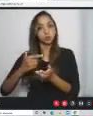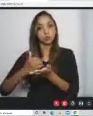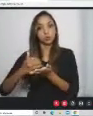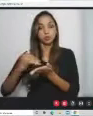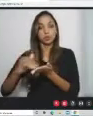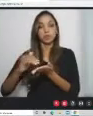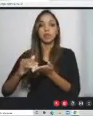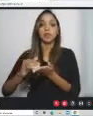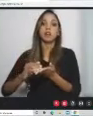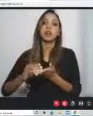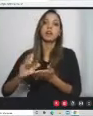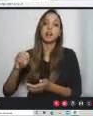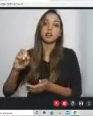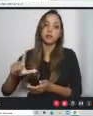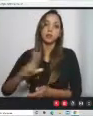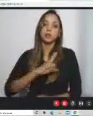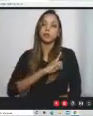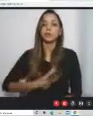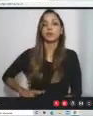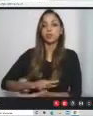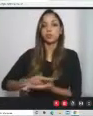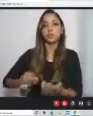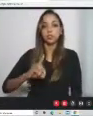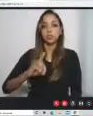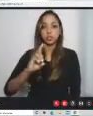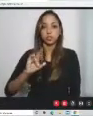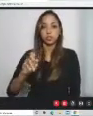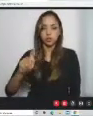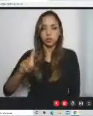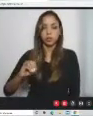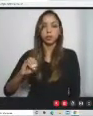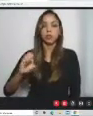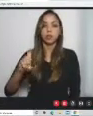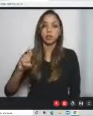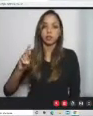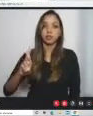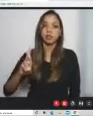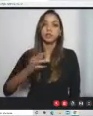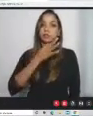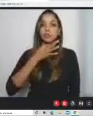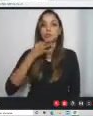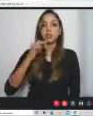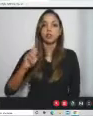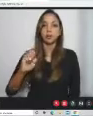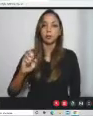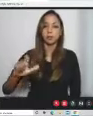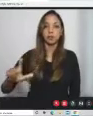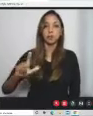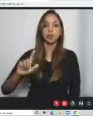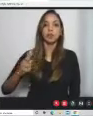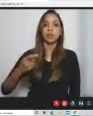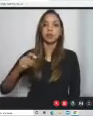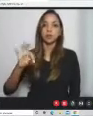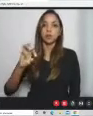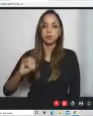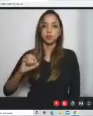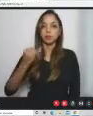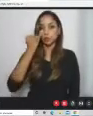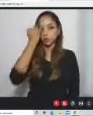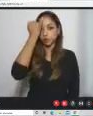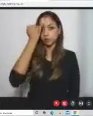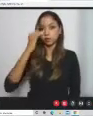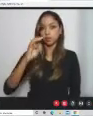Américo, Diogo Rodrigues, Éder Rodrigues, Fativan Alves, Gabriel César, Ramildo Rademach, Irani Guedes, Ítalo